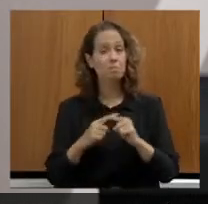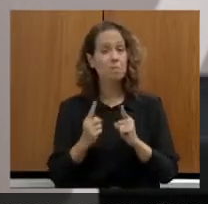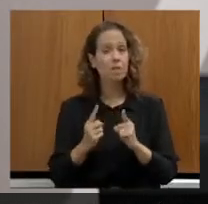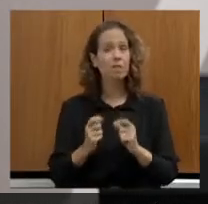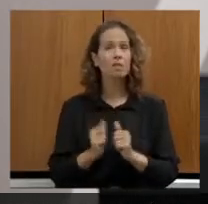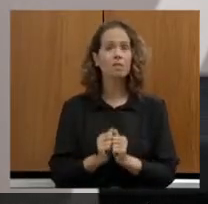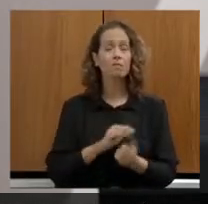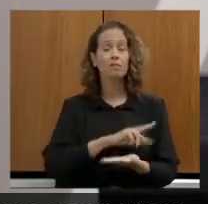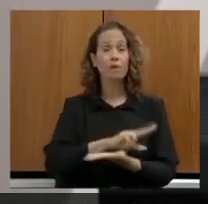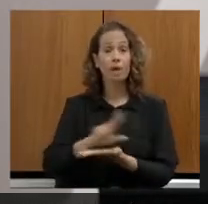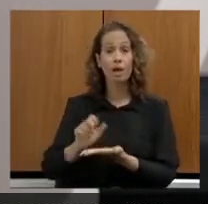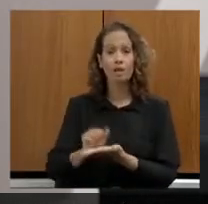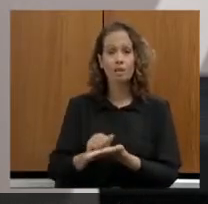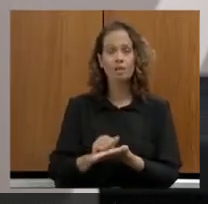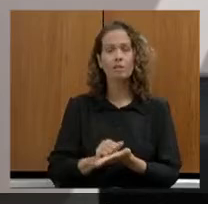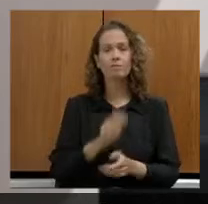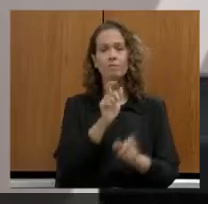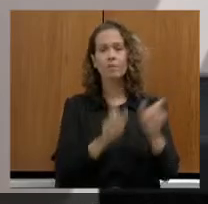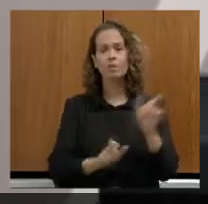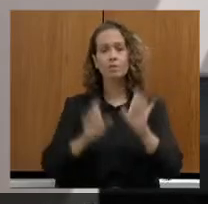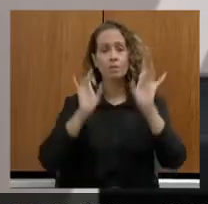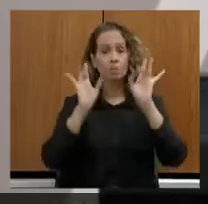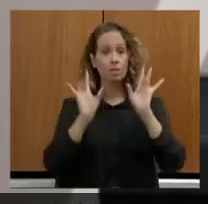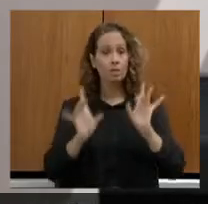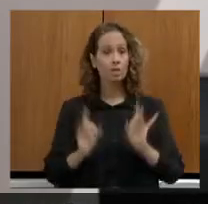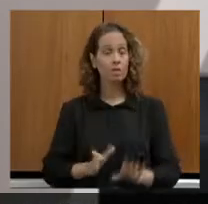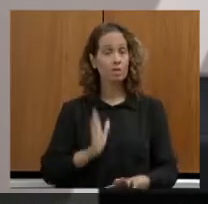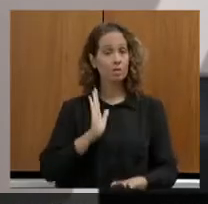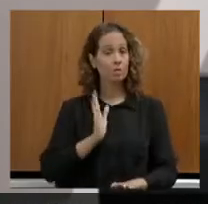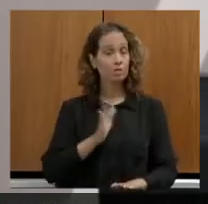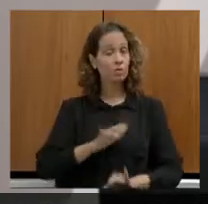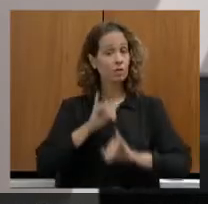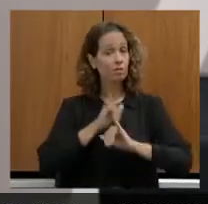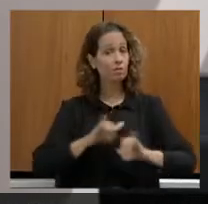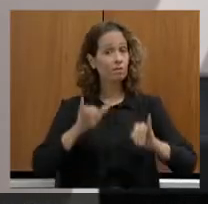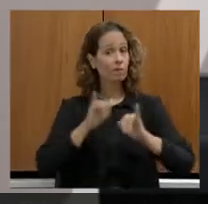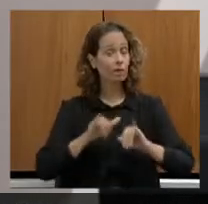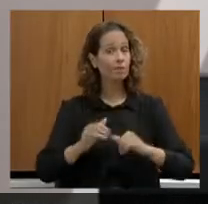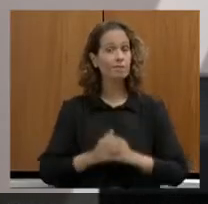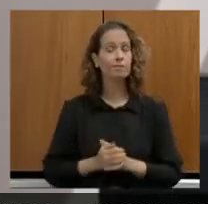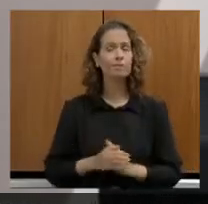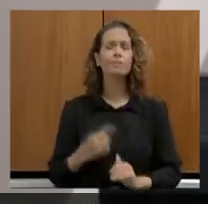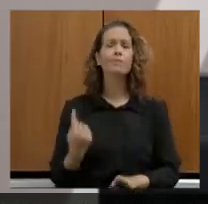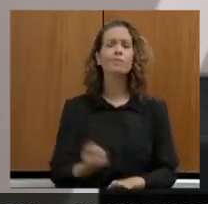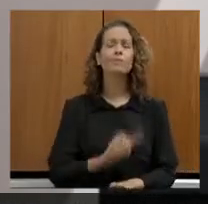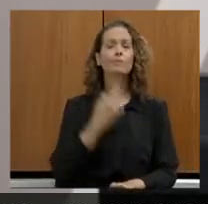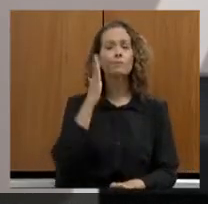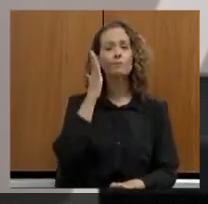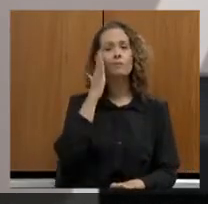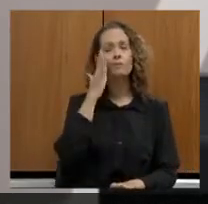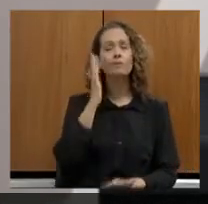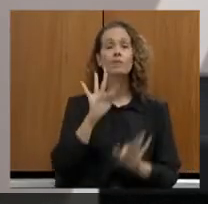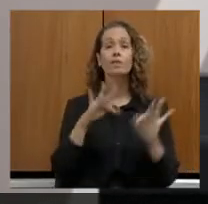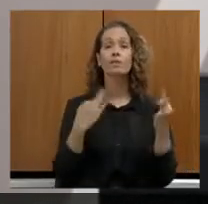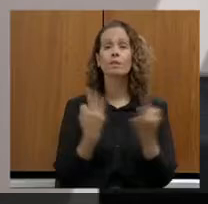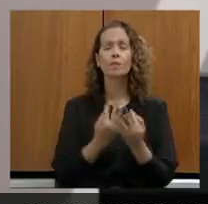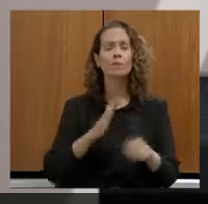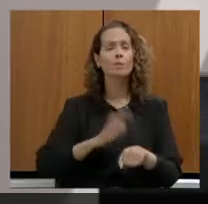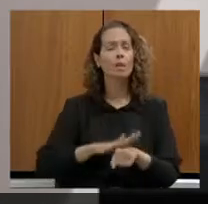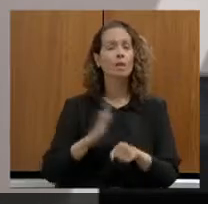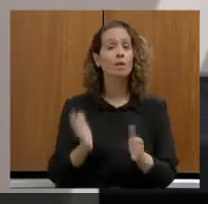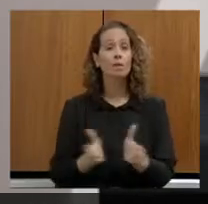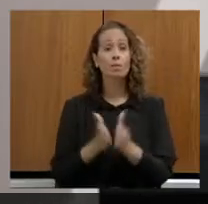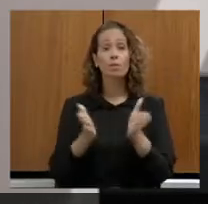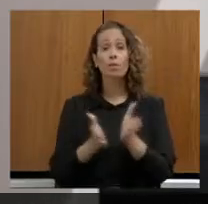muitos especialistas estão falando E tratando disso Sem falar que a gente sabe as famílias mais pobres